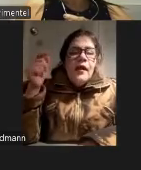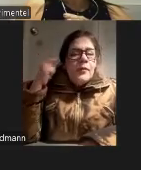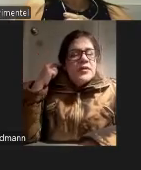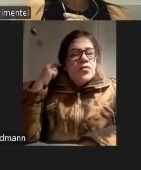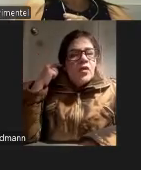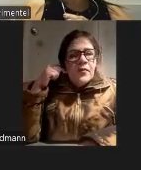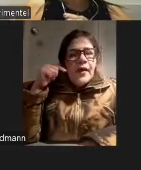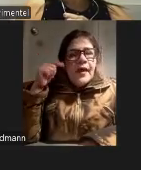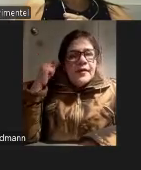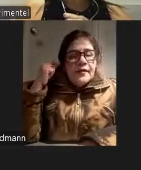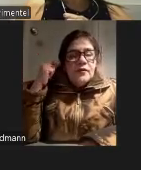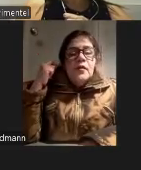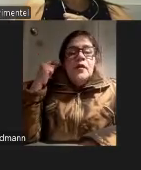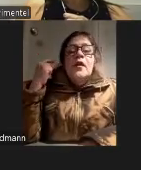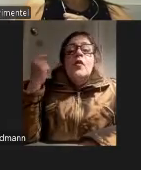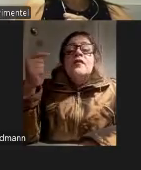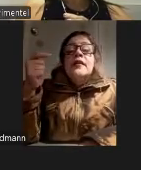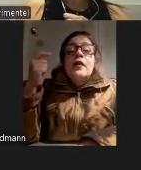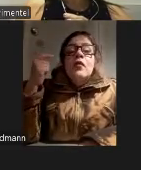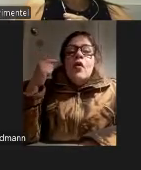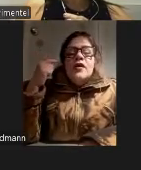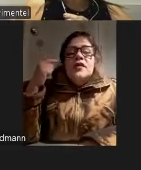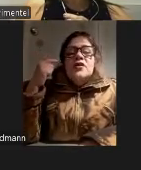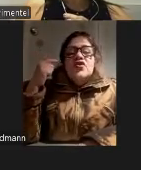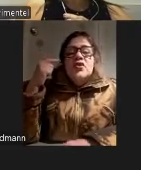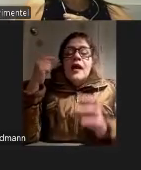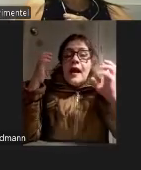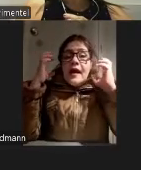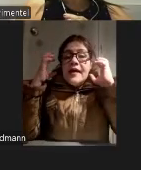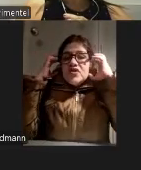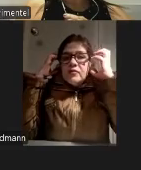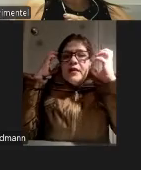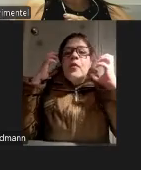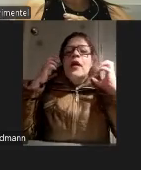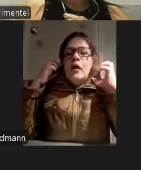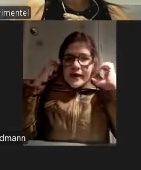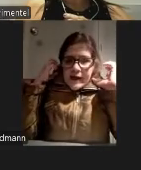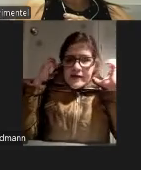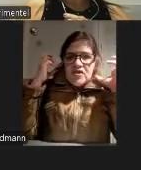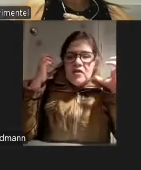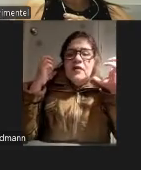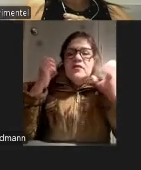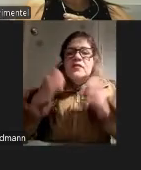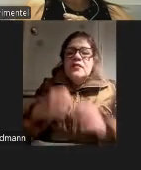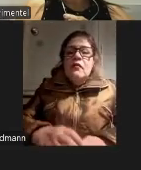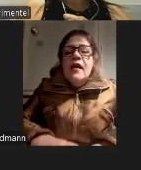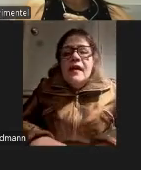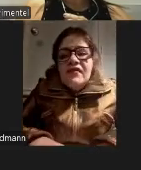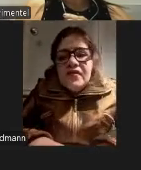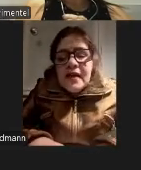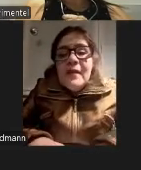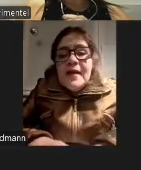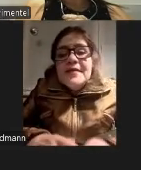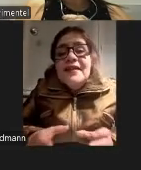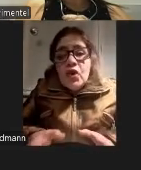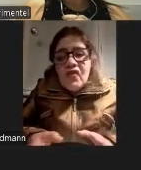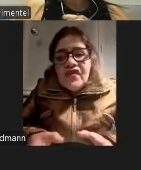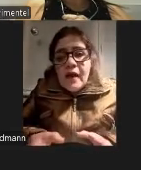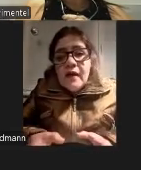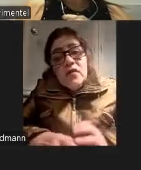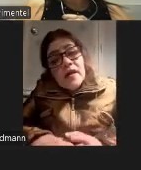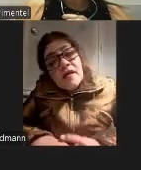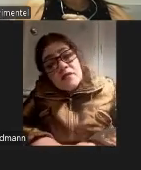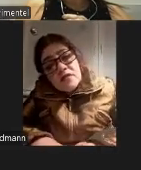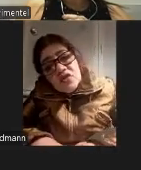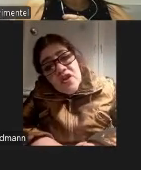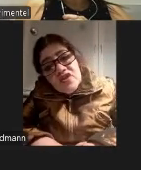surdez. A hum, pessoa que foi perdendo. Quando ele não corrige, a região temporal, que é a região da audição, ela fica mais